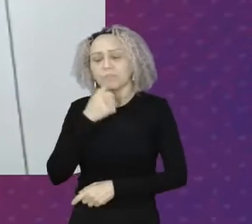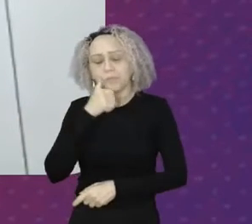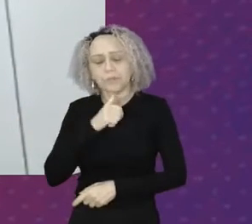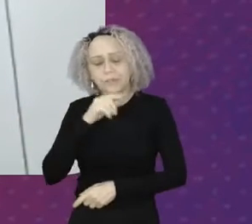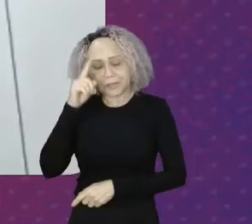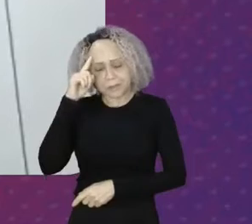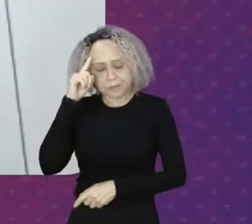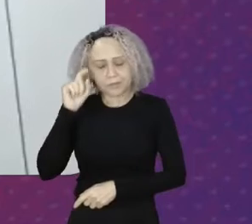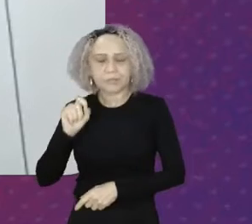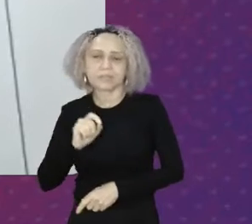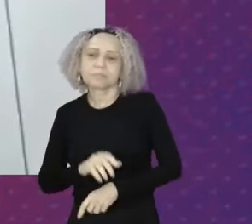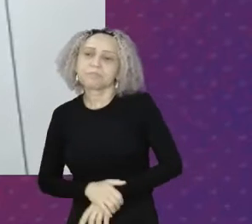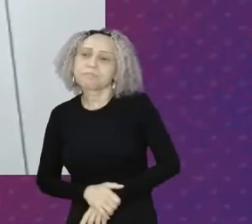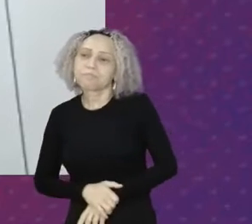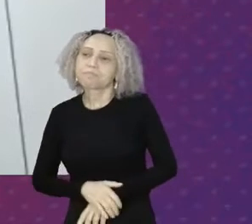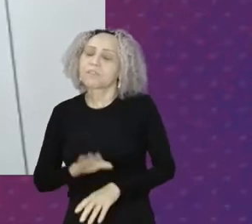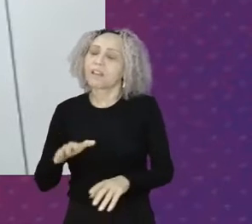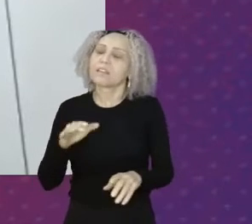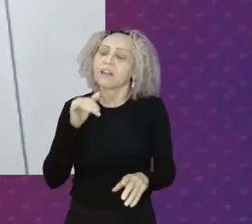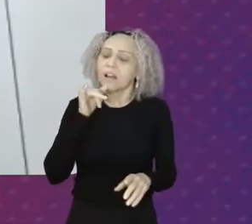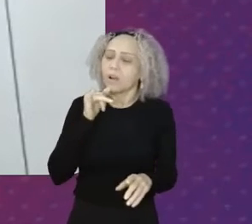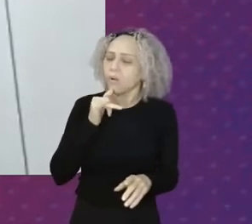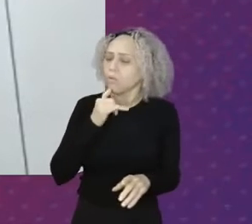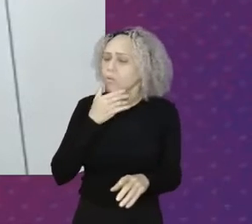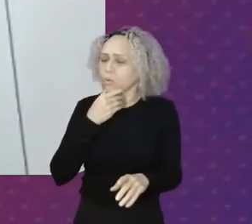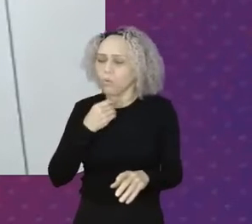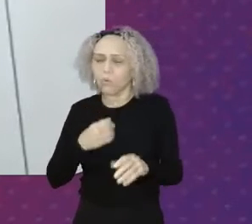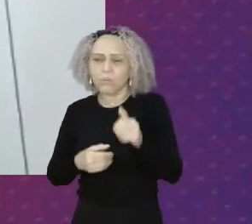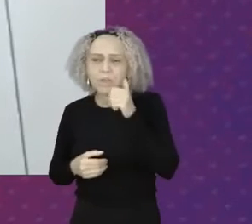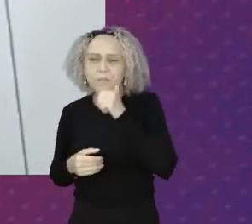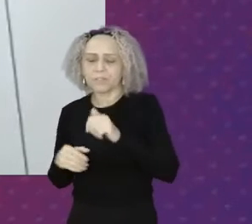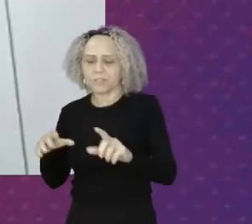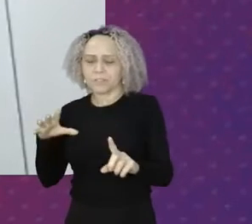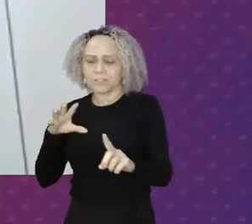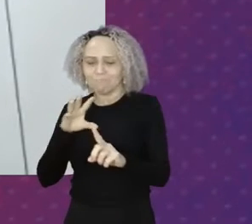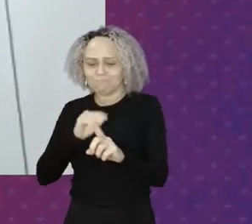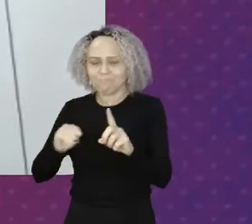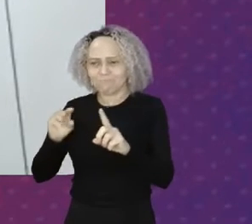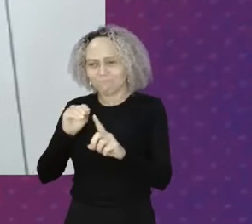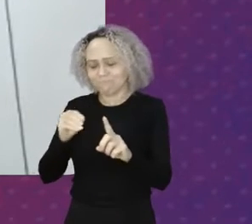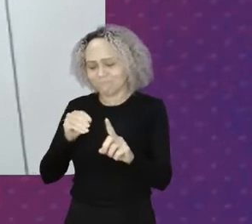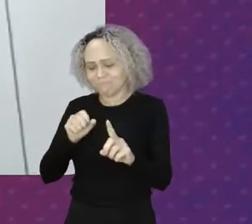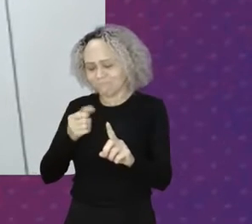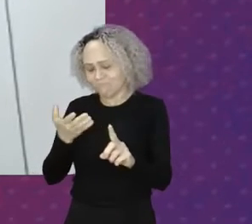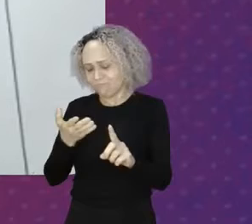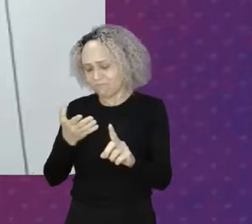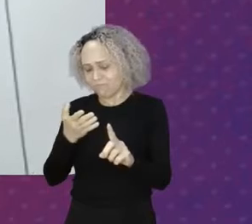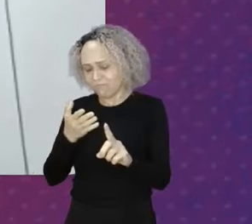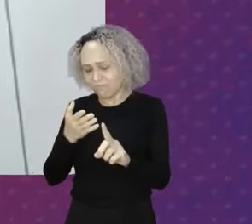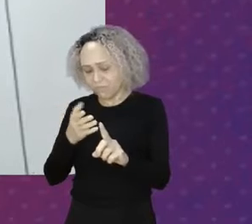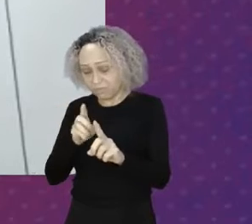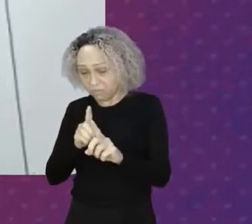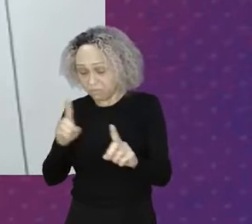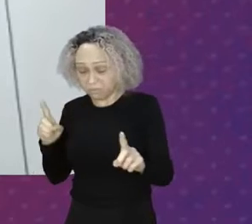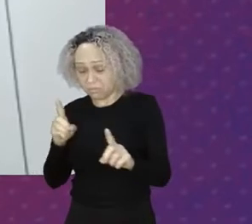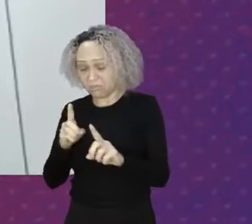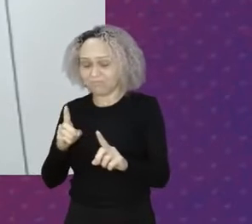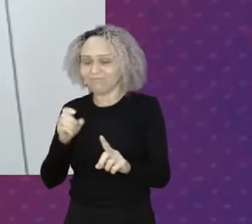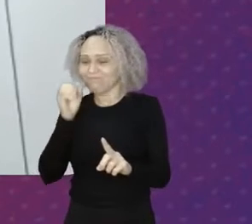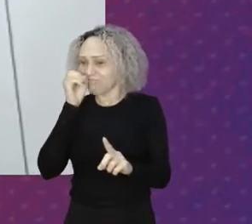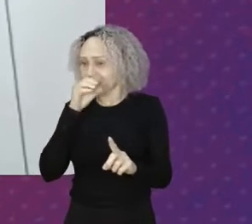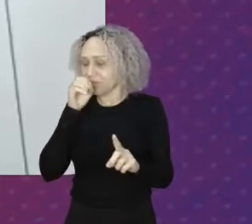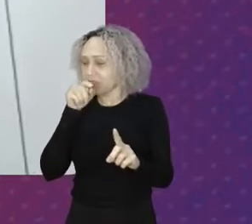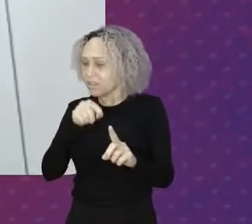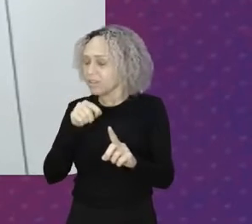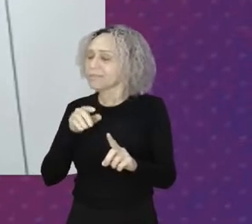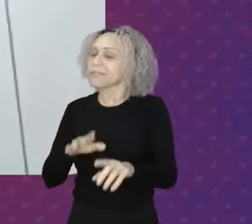na centralidade das ações do Ministério das Mulheres, assim como o enfrentamento ao racismo, à LGBTfobia e todas